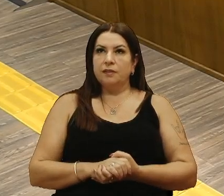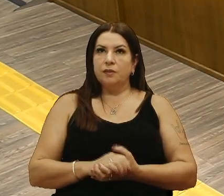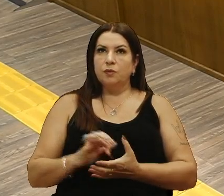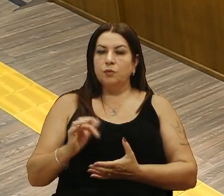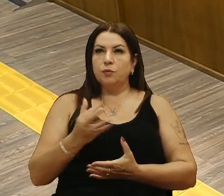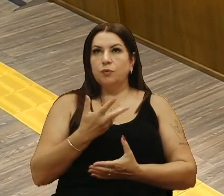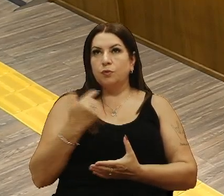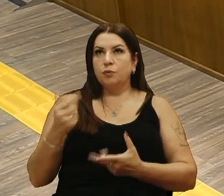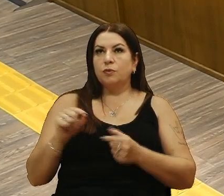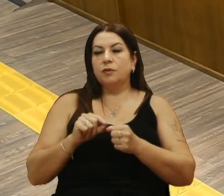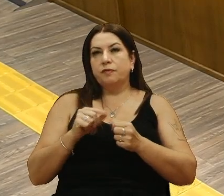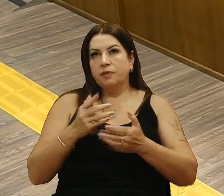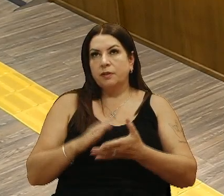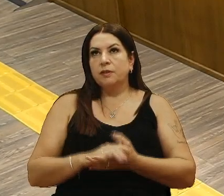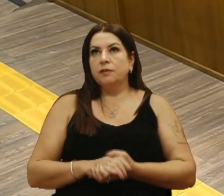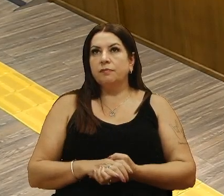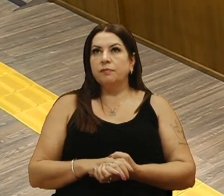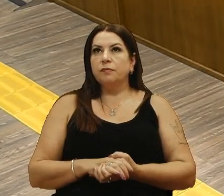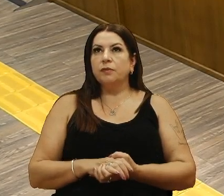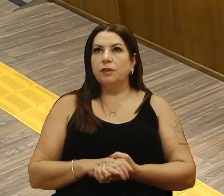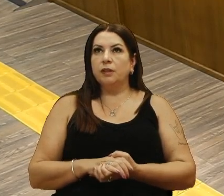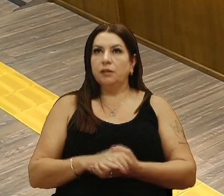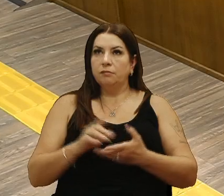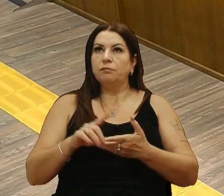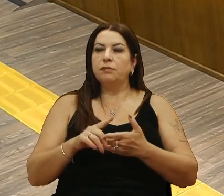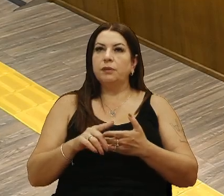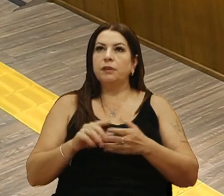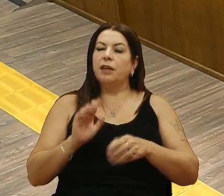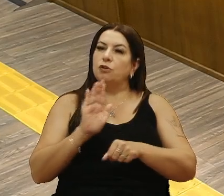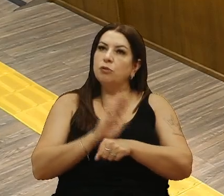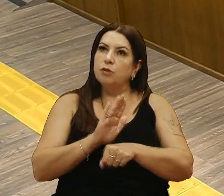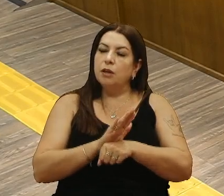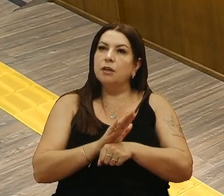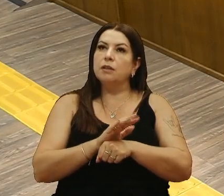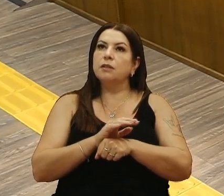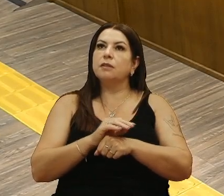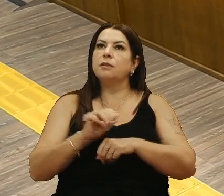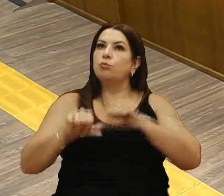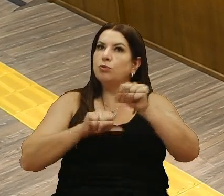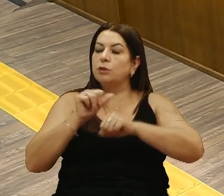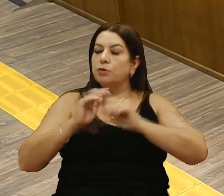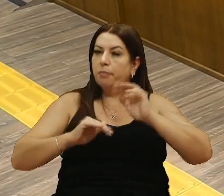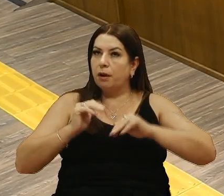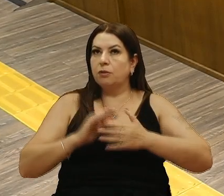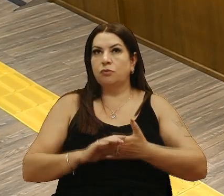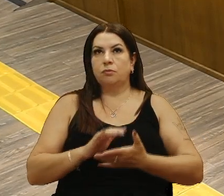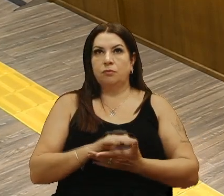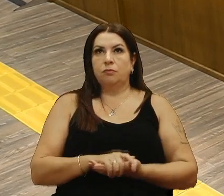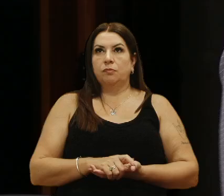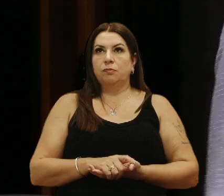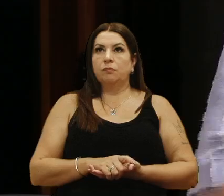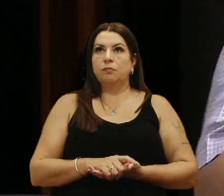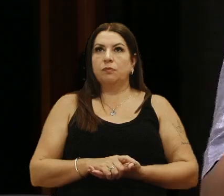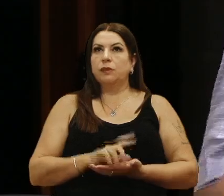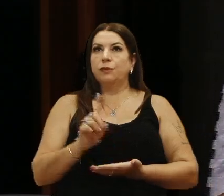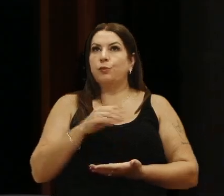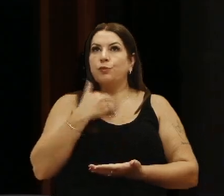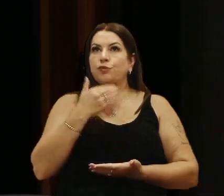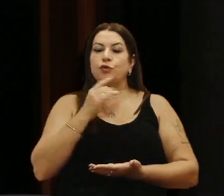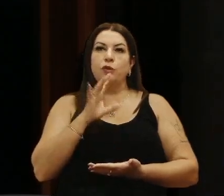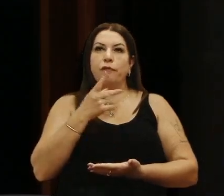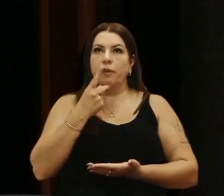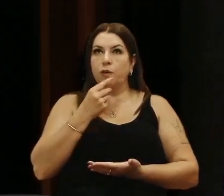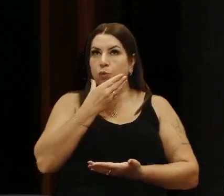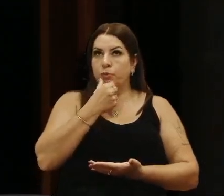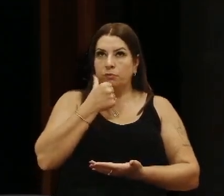os brancos têm que fazer, de ser solidários e mudar a sua prática. Porque, né, não adianta só falar,